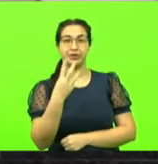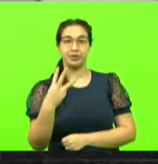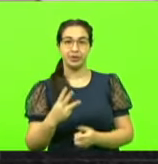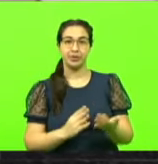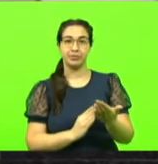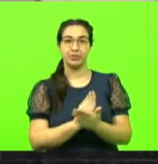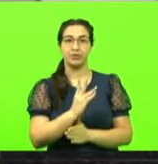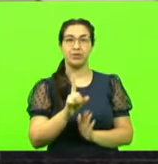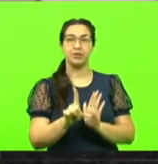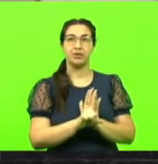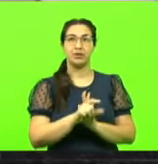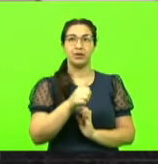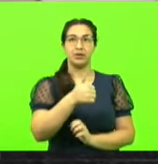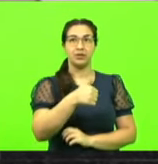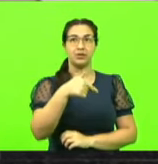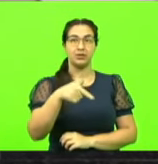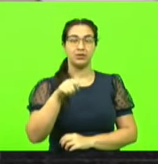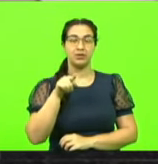Lei